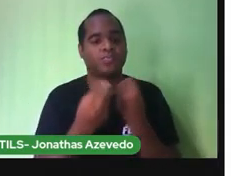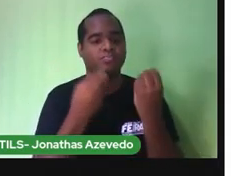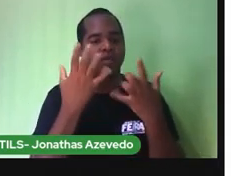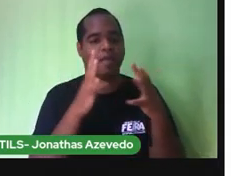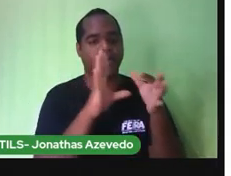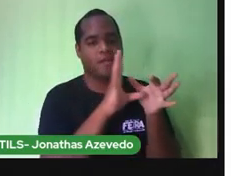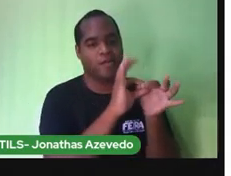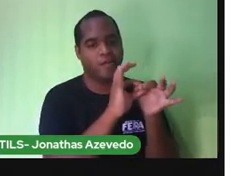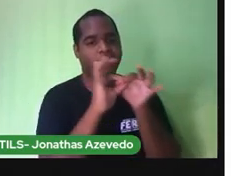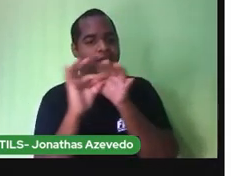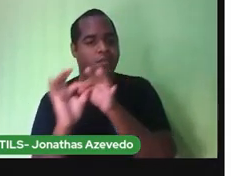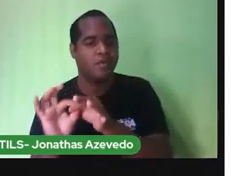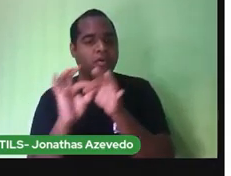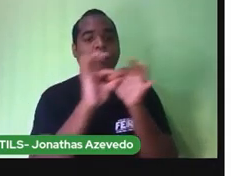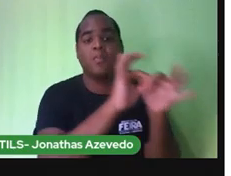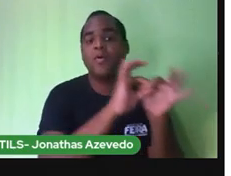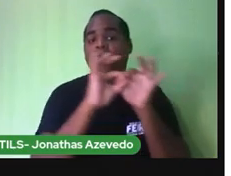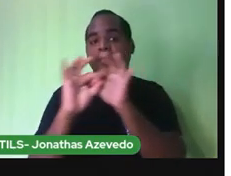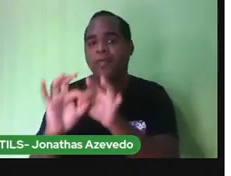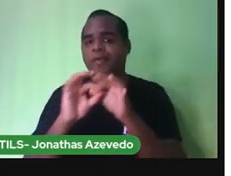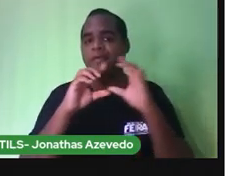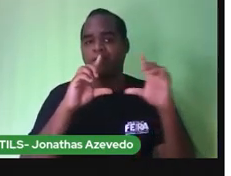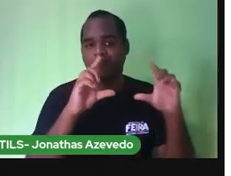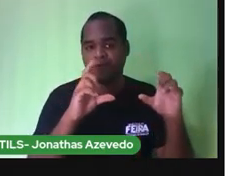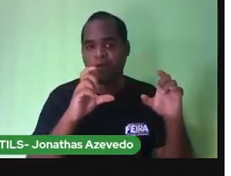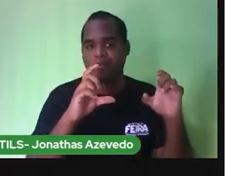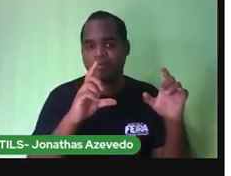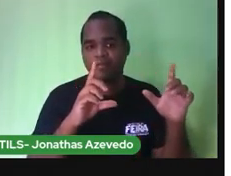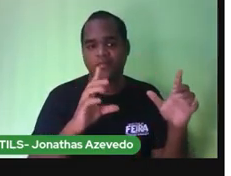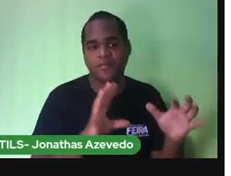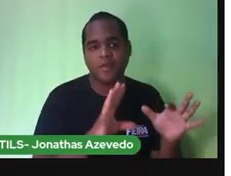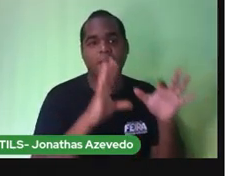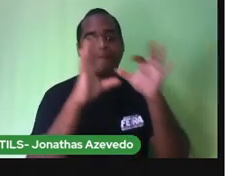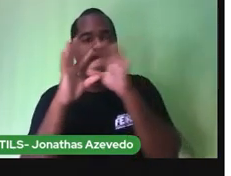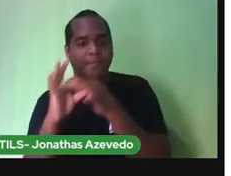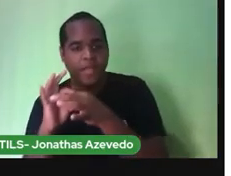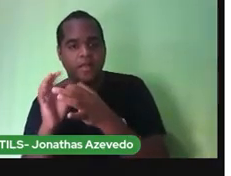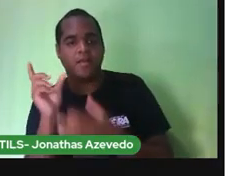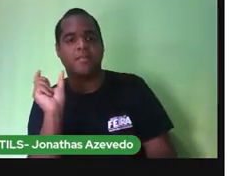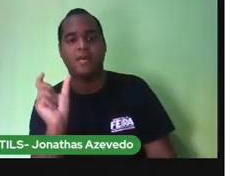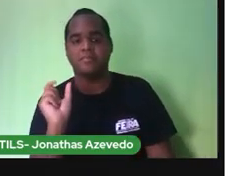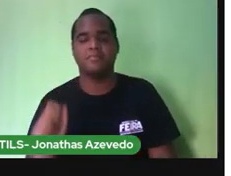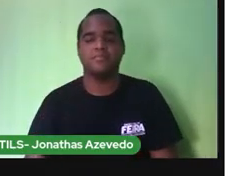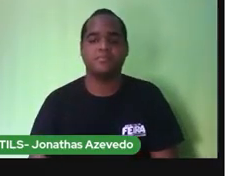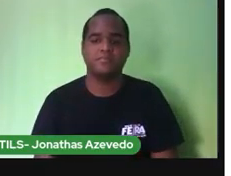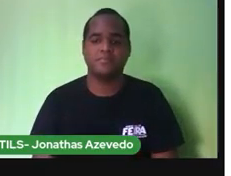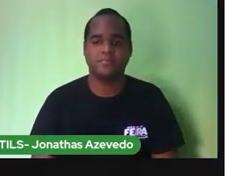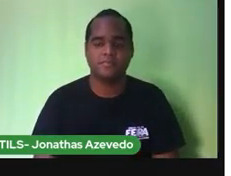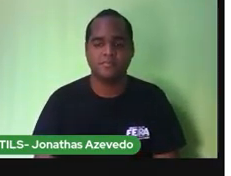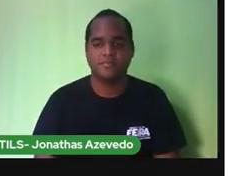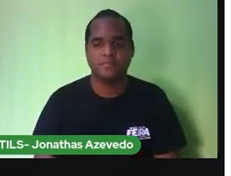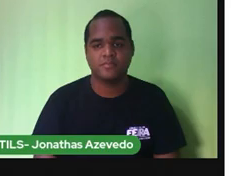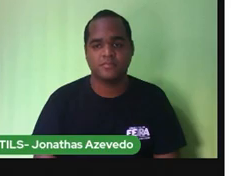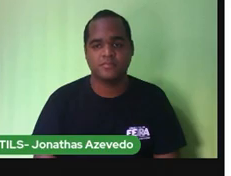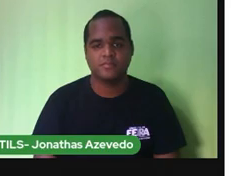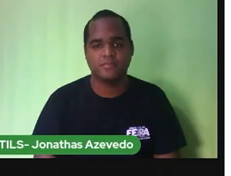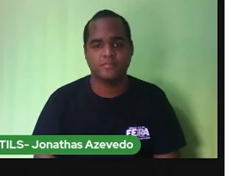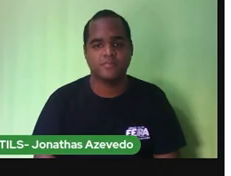duro da figura Lá da imagem para a palavra que é o seu não tá bem vamos lá